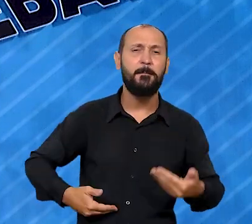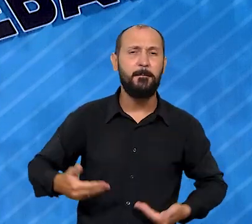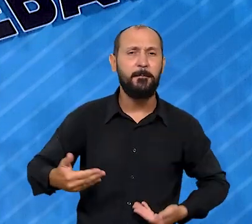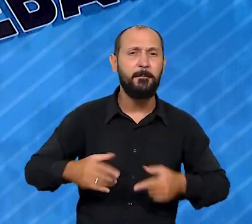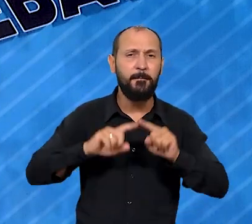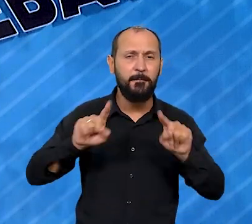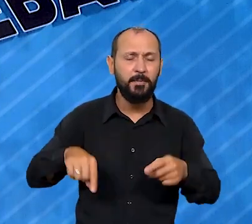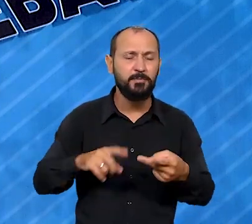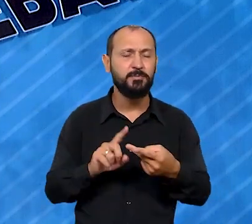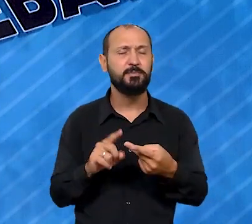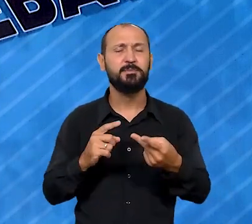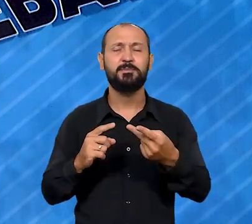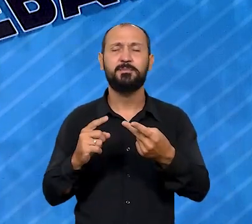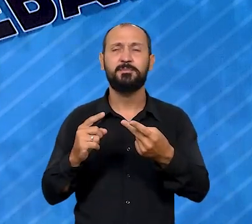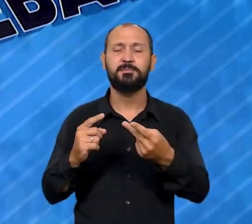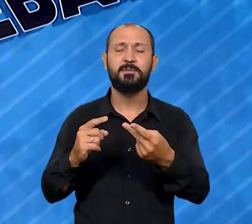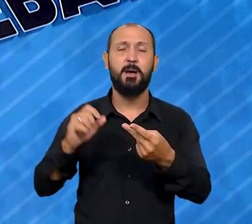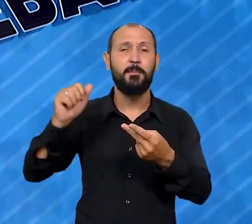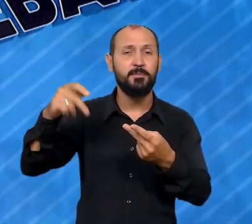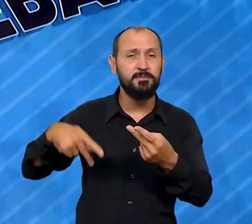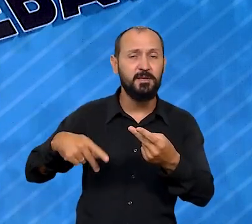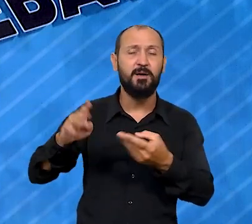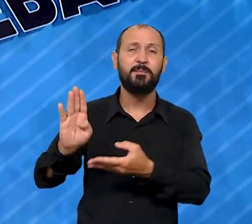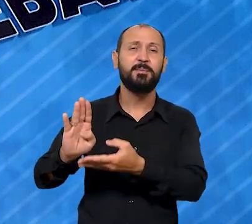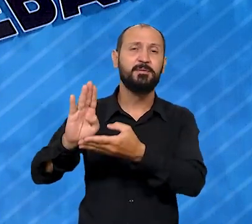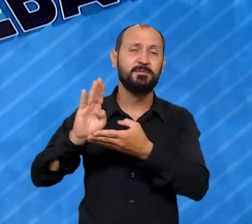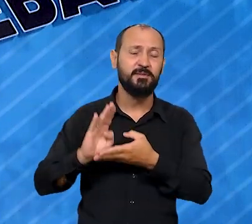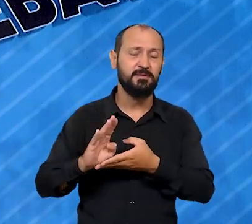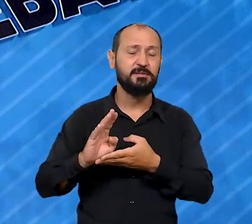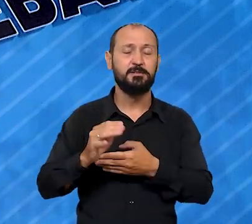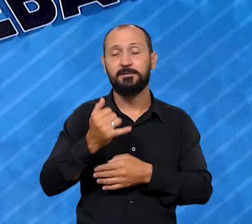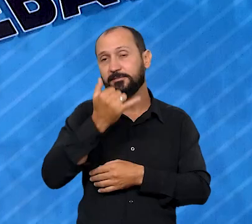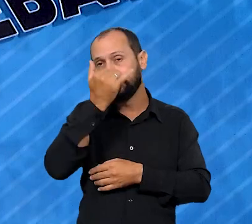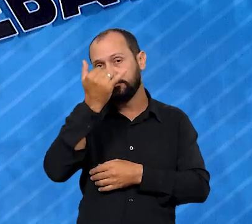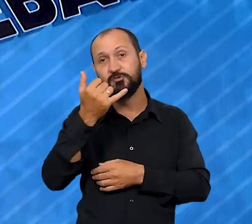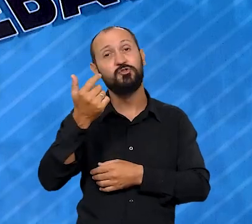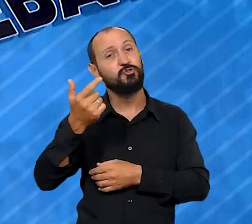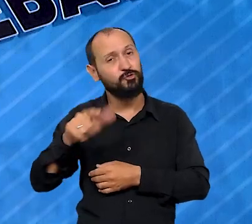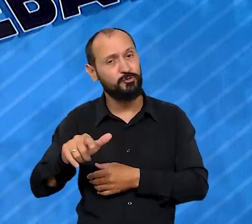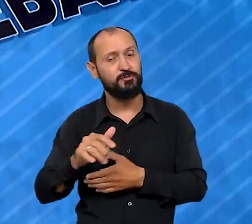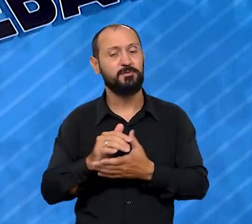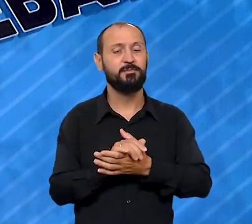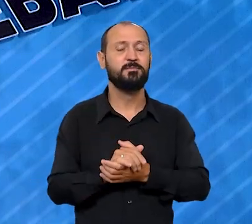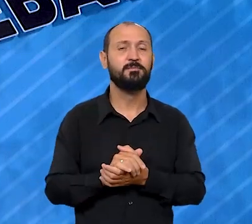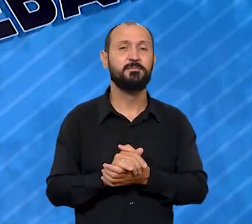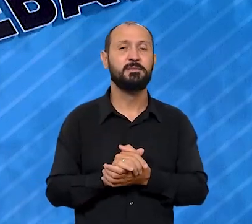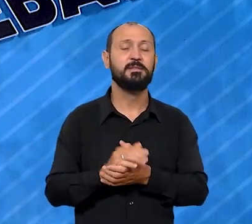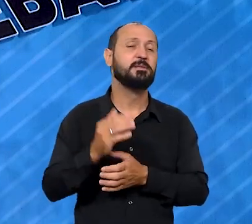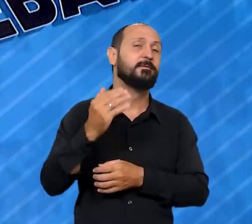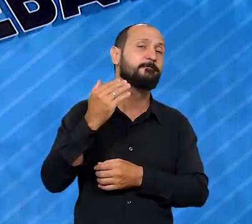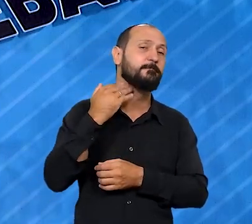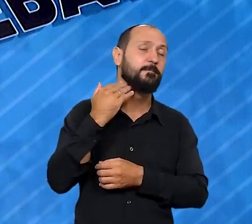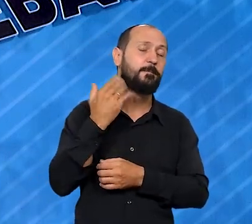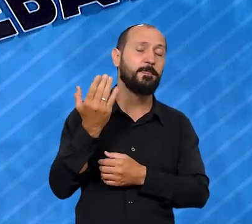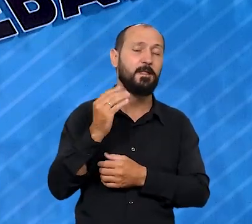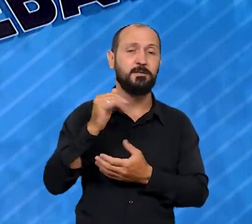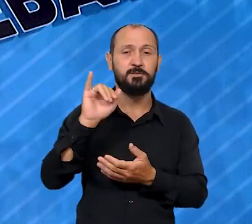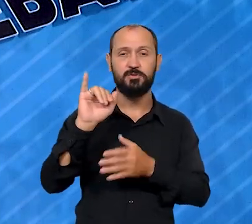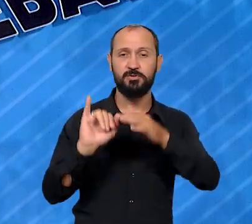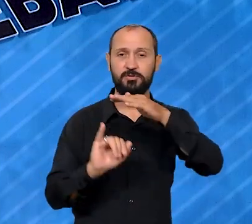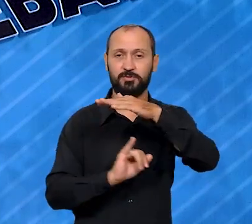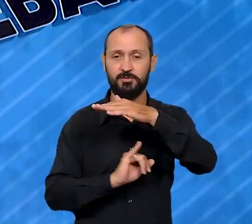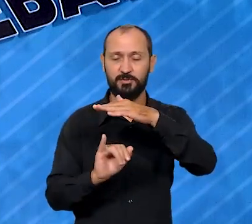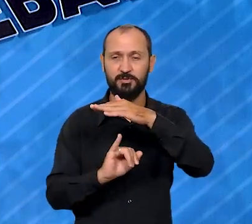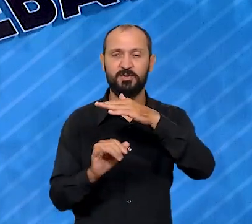que são servidores públicos, são aposentados, pensionistas, onde, infelizmente, novamente, esses bancos,